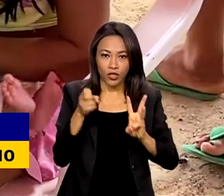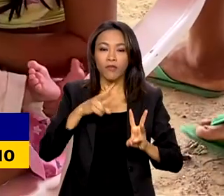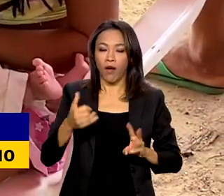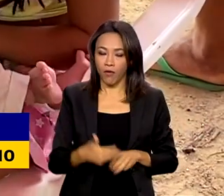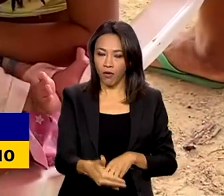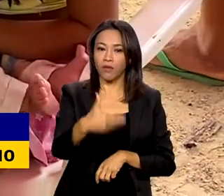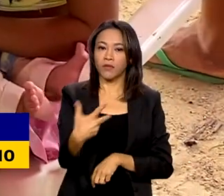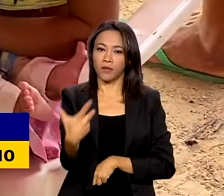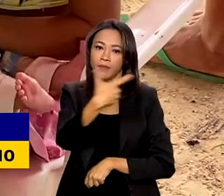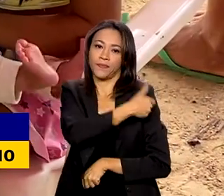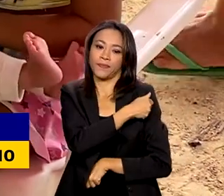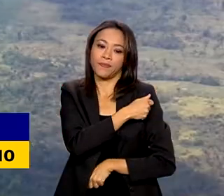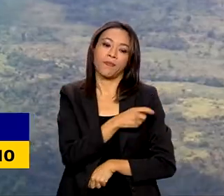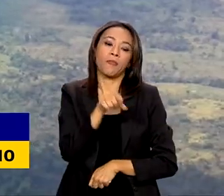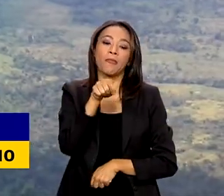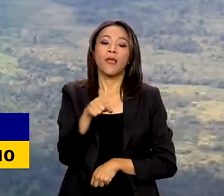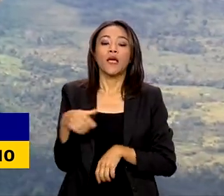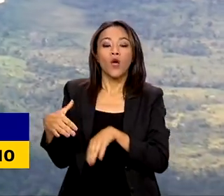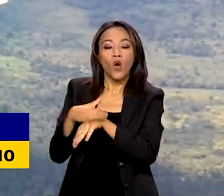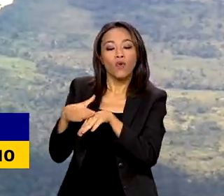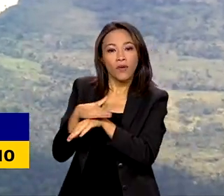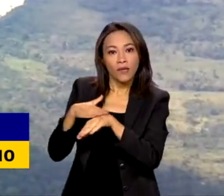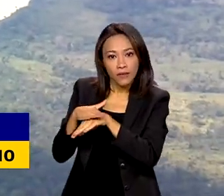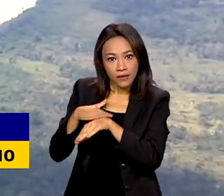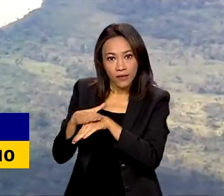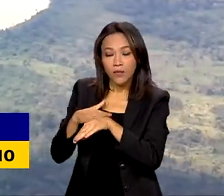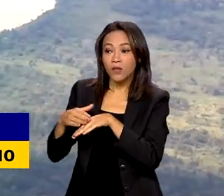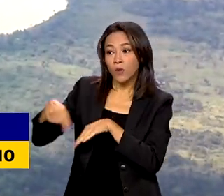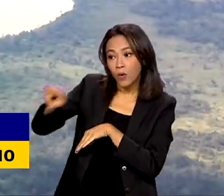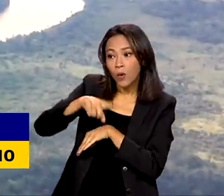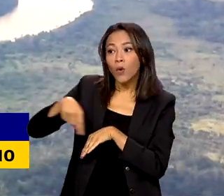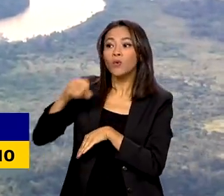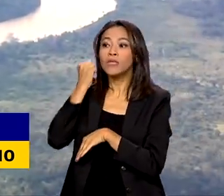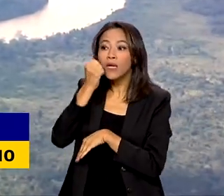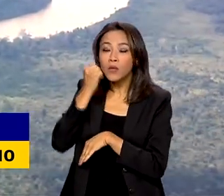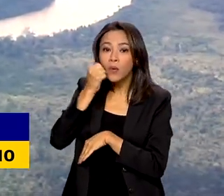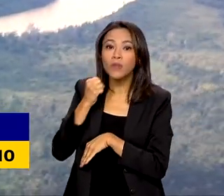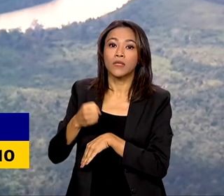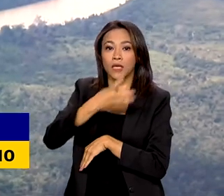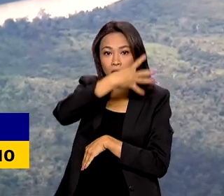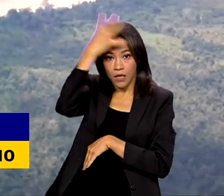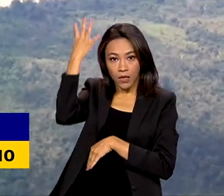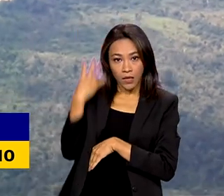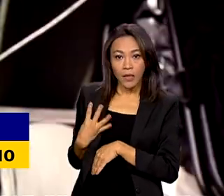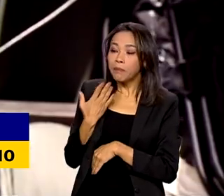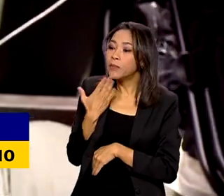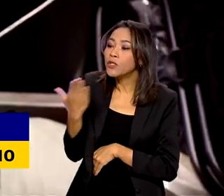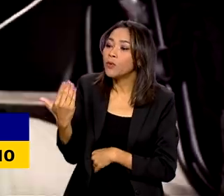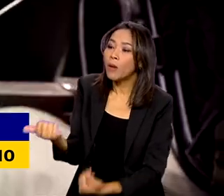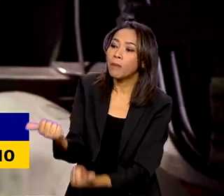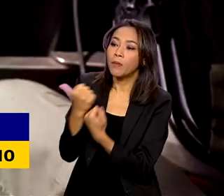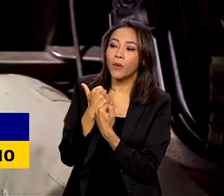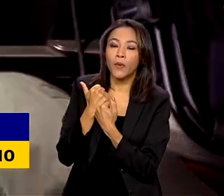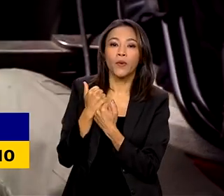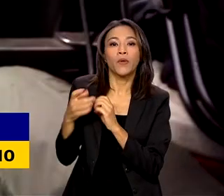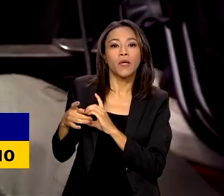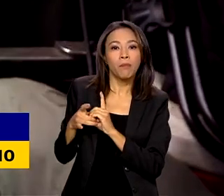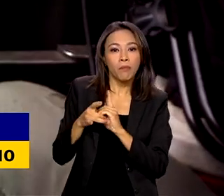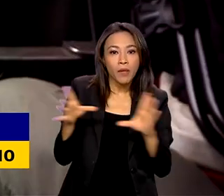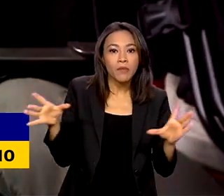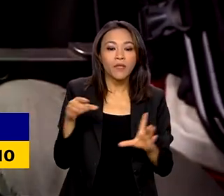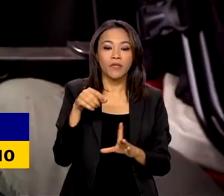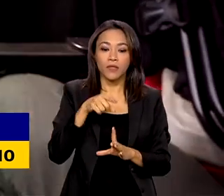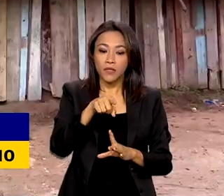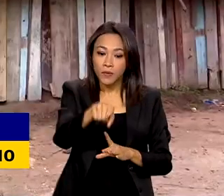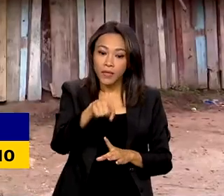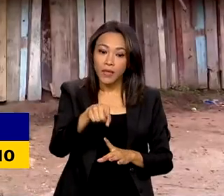Durante a conversa com os senadores, Sônia Guajajara pediu apoio para a reprovação do projeto que autoriza garimpo em